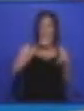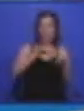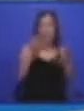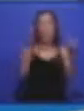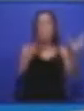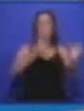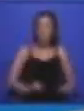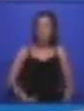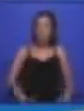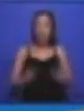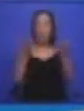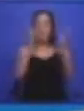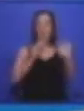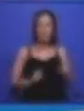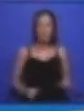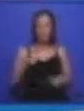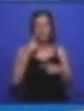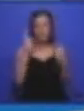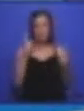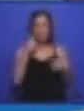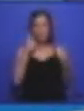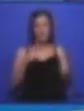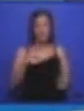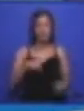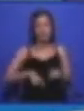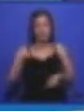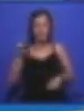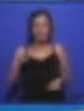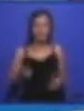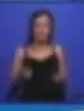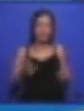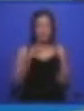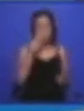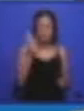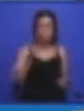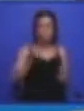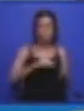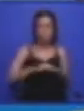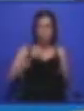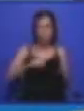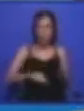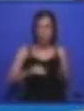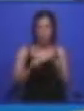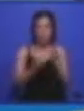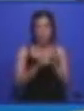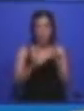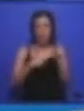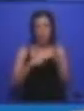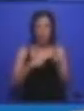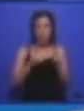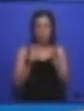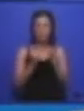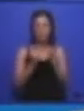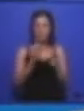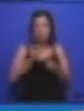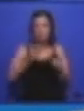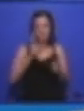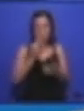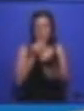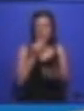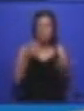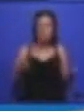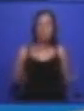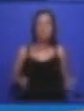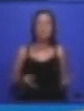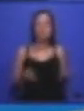andava o Júlio? Muitos espetáculos, eu ia ver o som. Se não aparece o senhor que nos contratou, que ia lá ter connosco, para combinar não sei o que, um jantar ou o que